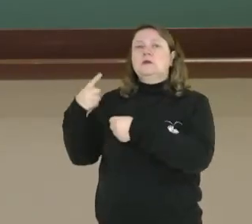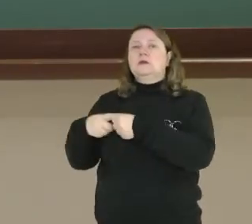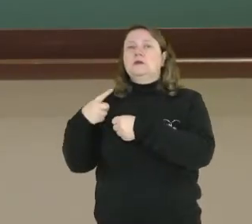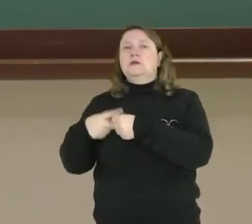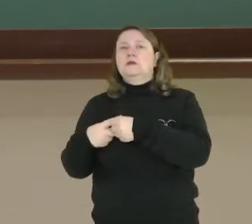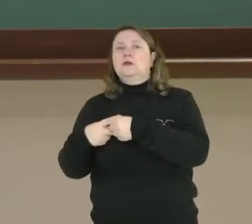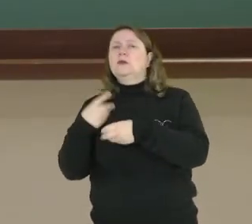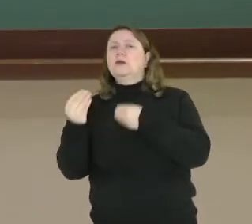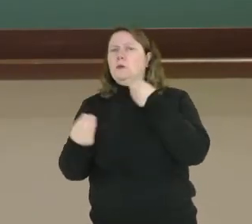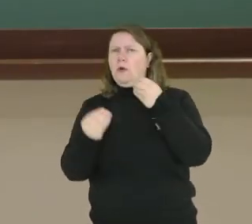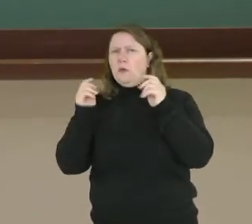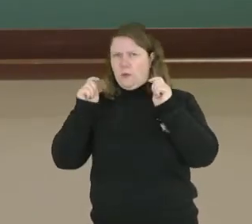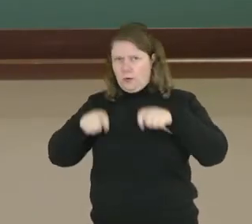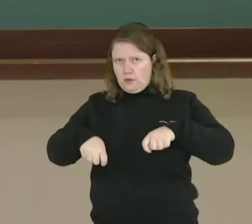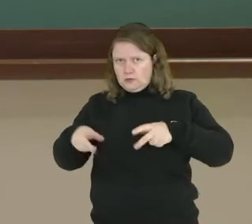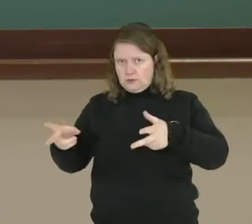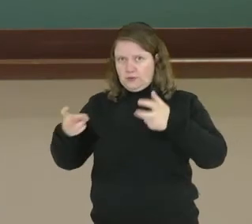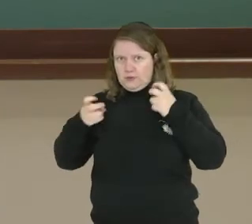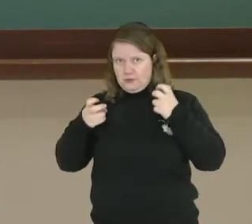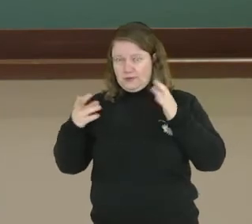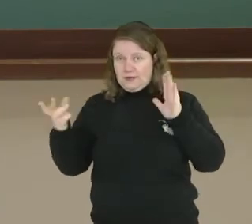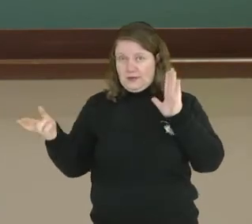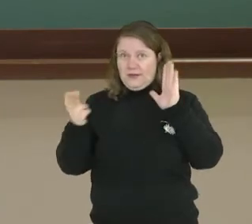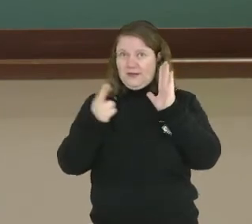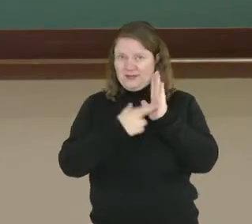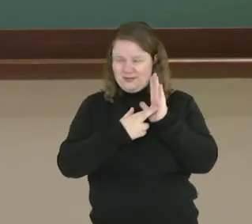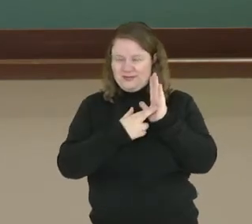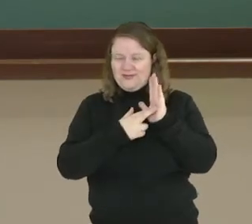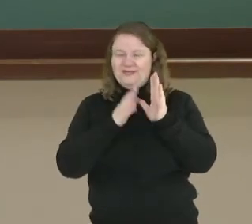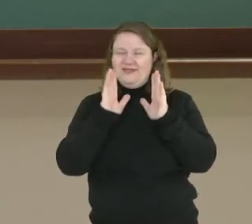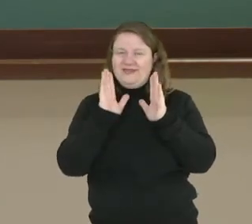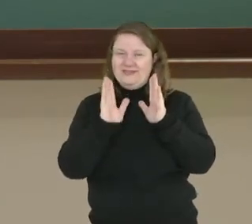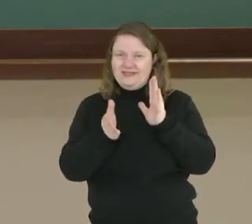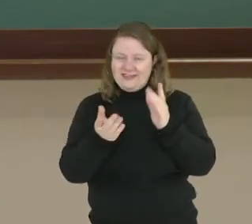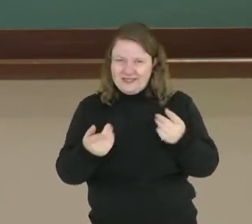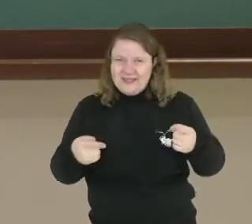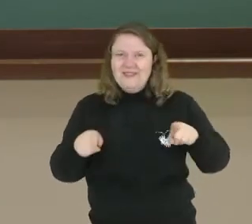local onde você mora? Então respondam com cuidado e voltamos em seguida com a